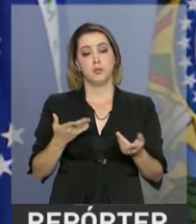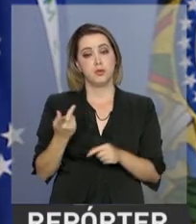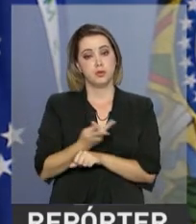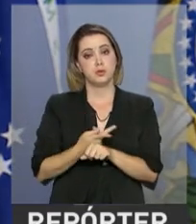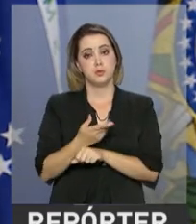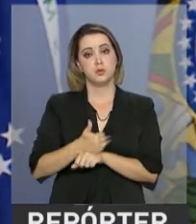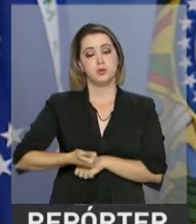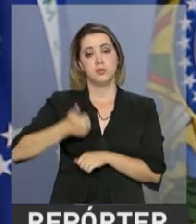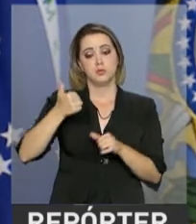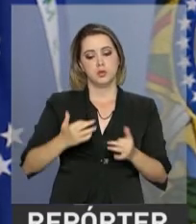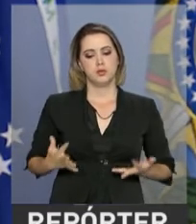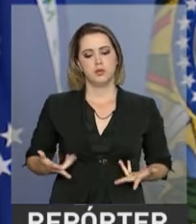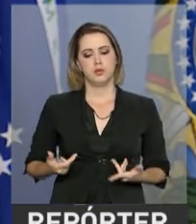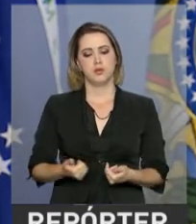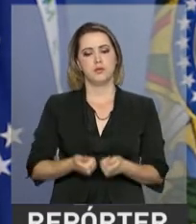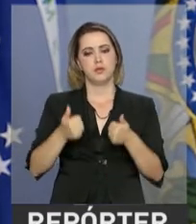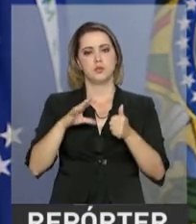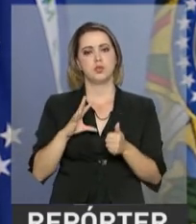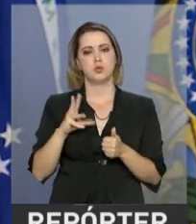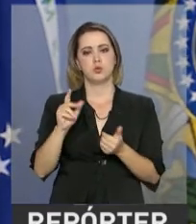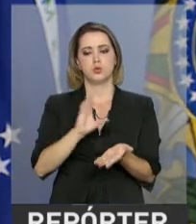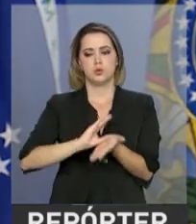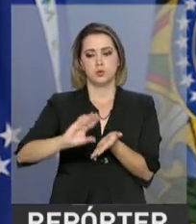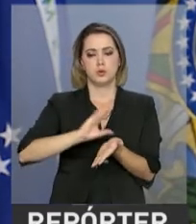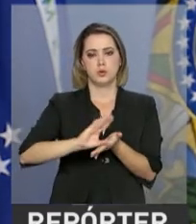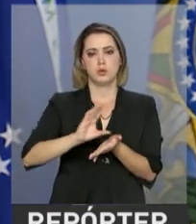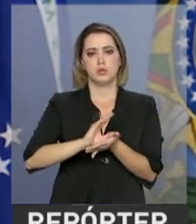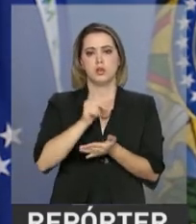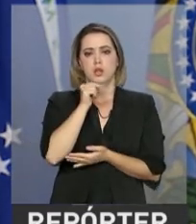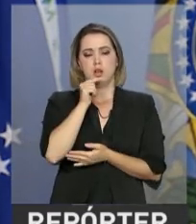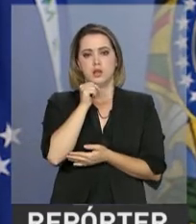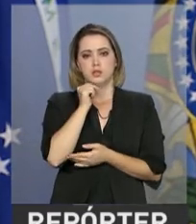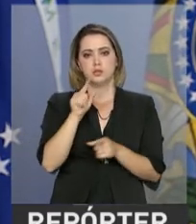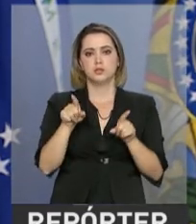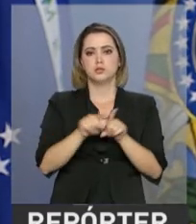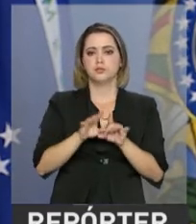eficiência de todos os investimentos públicos em matéria de água e de saneamento.